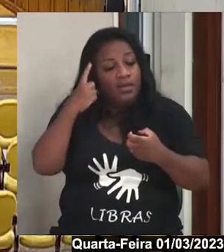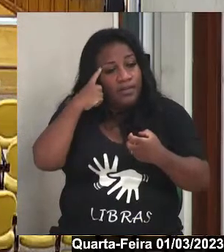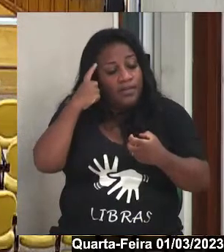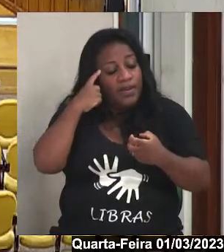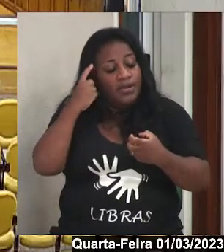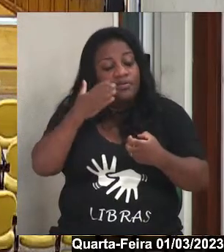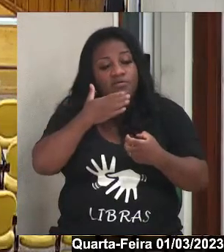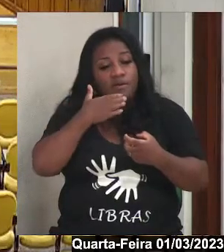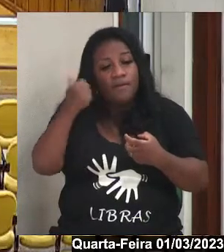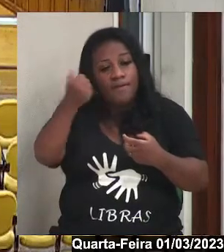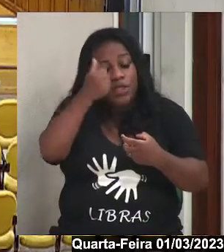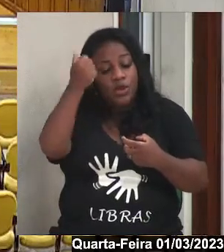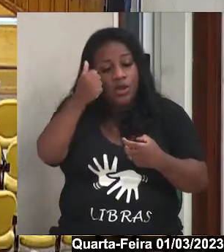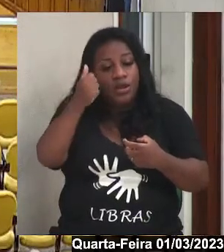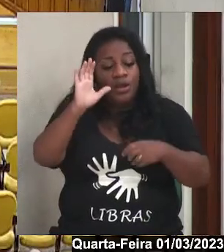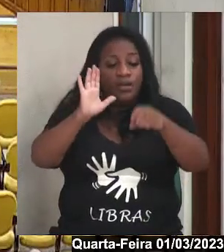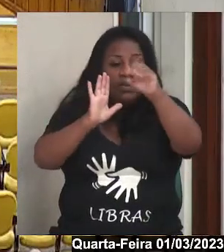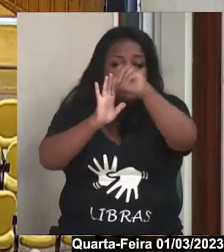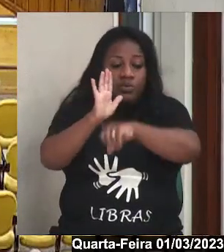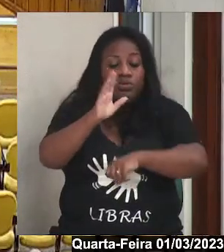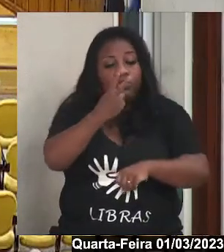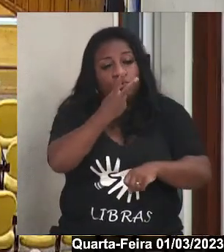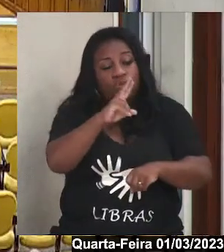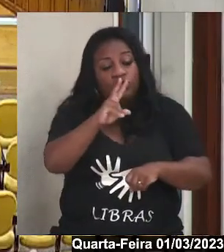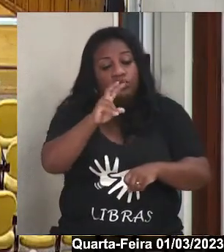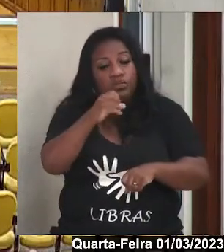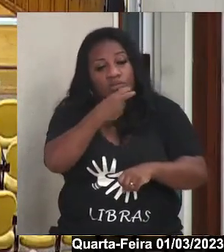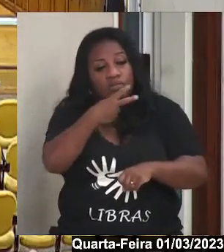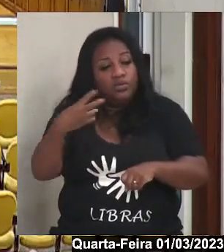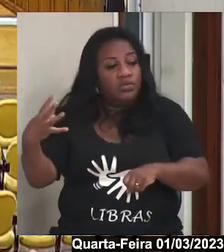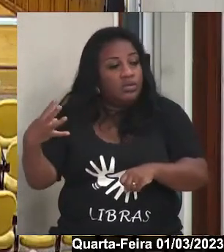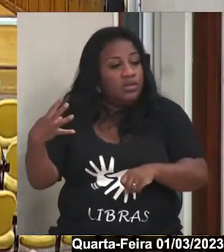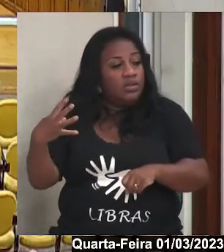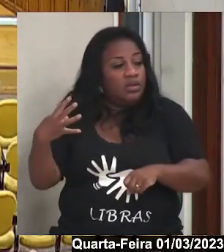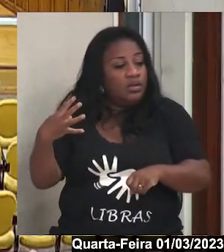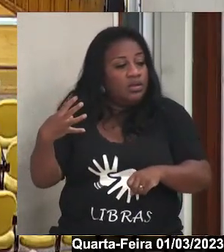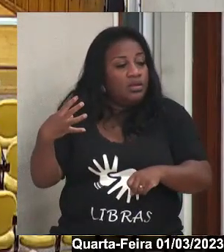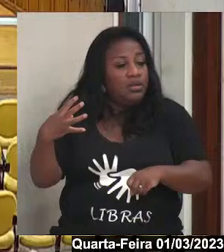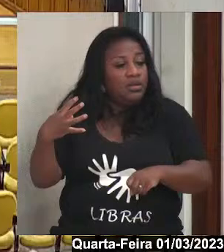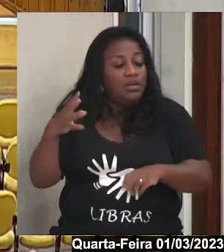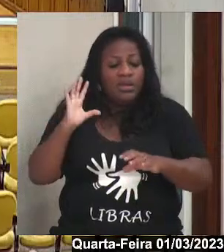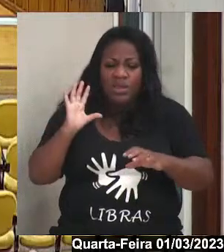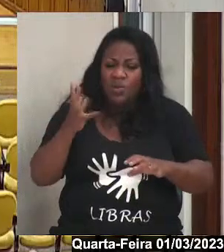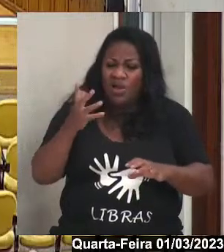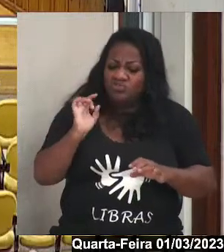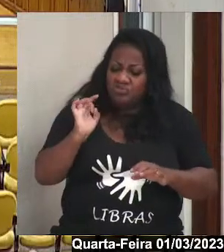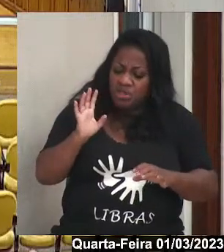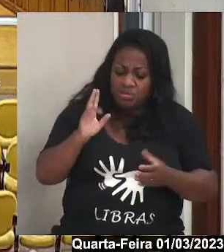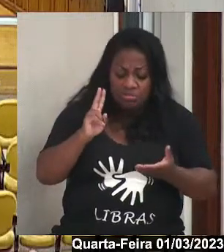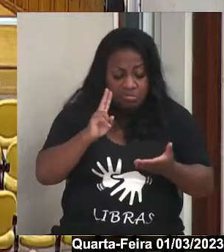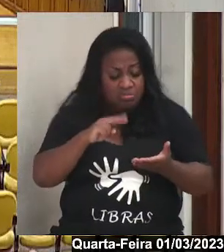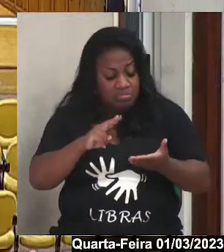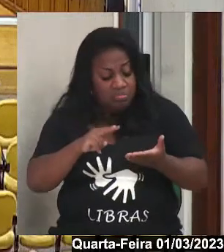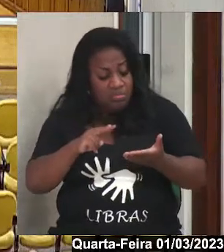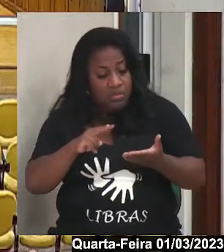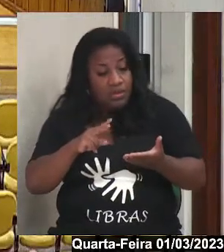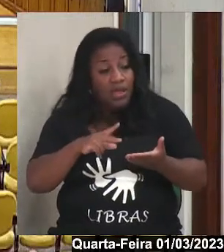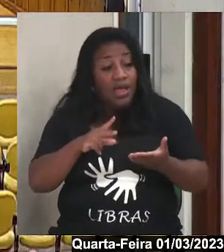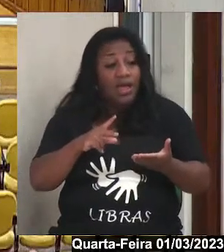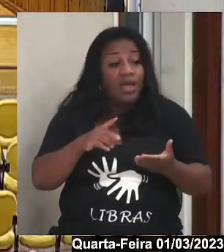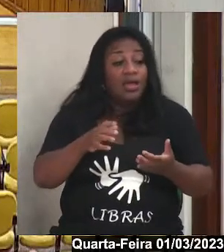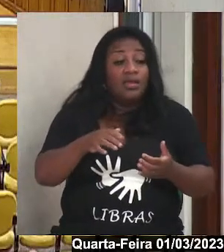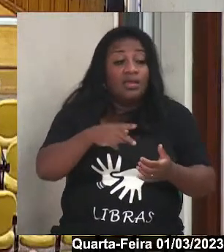aí de 2024. Eu queria... Eu acho que seria só isso, né?